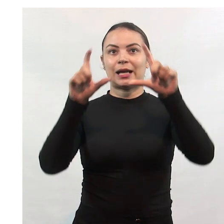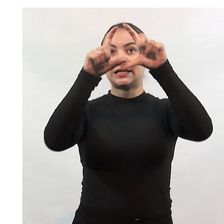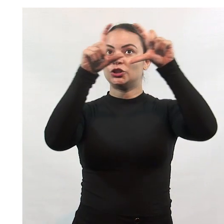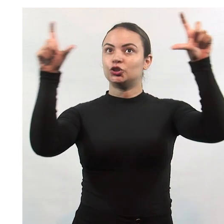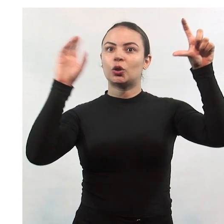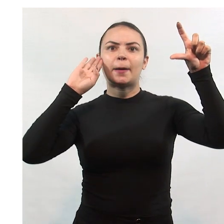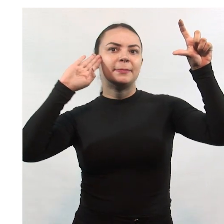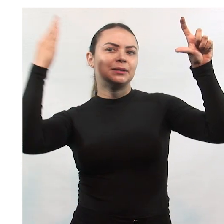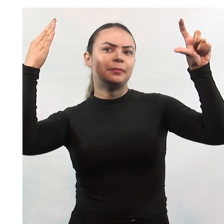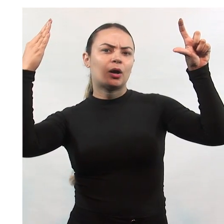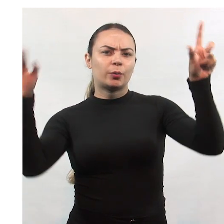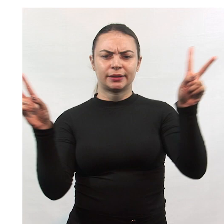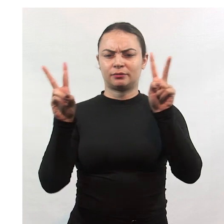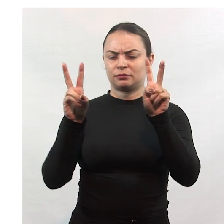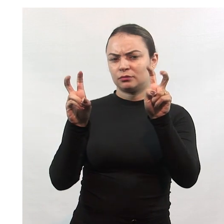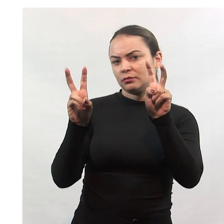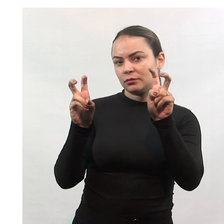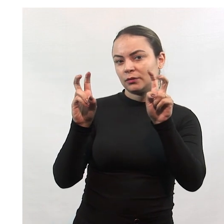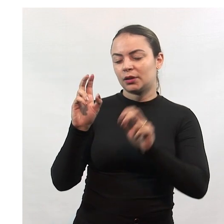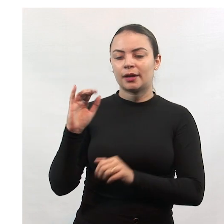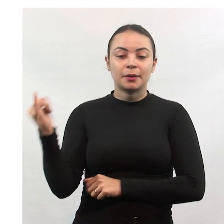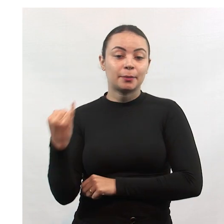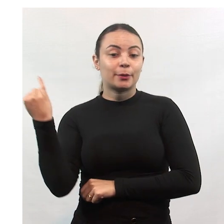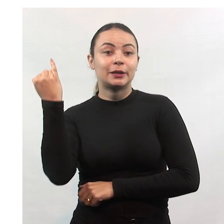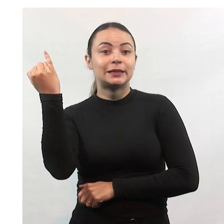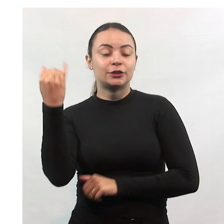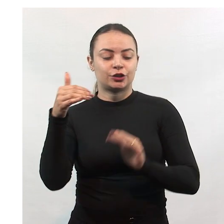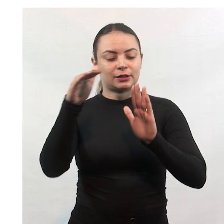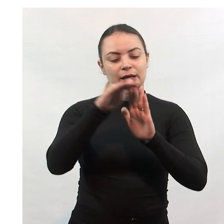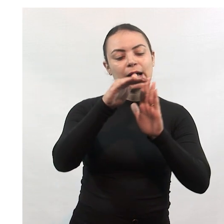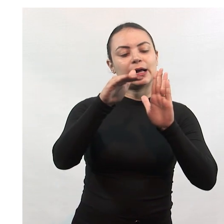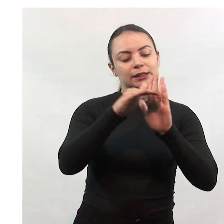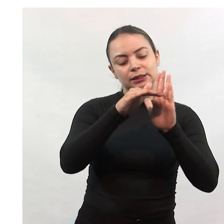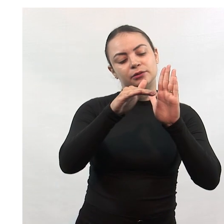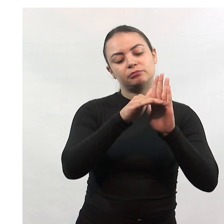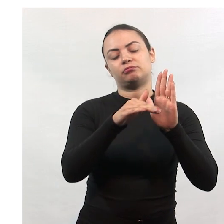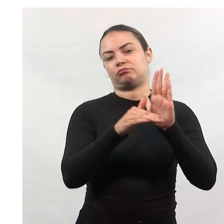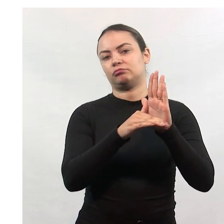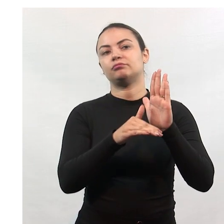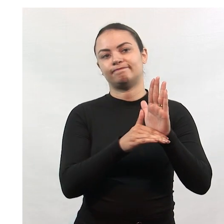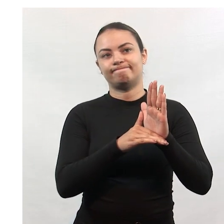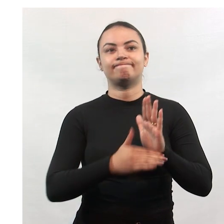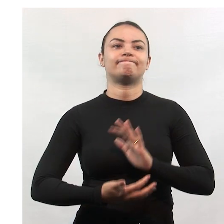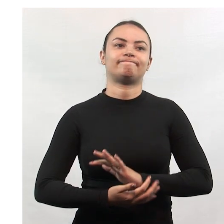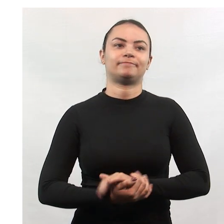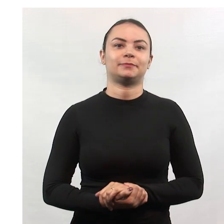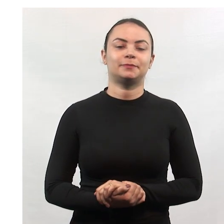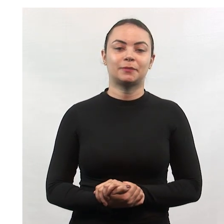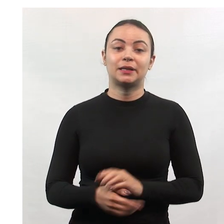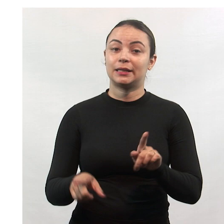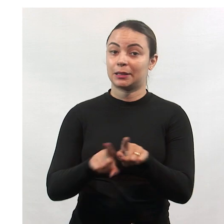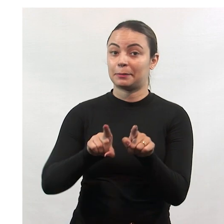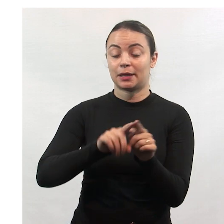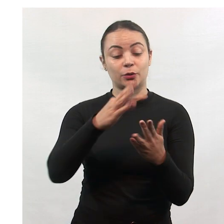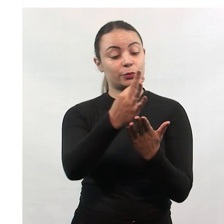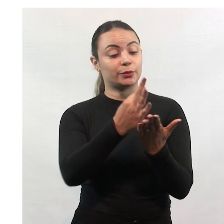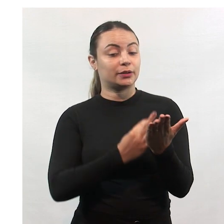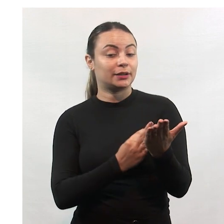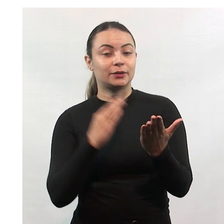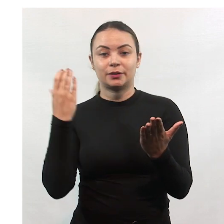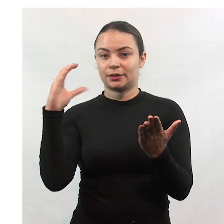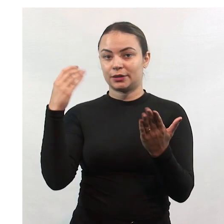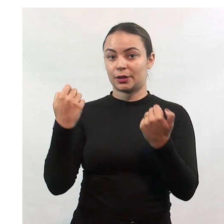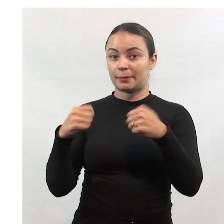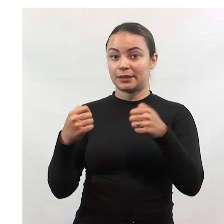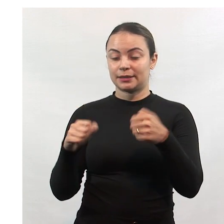a importância relativa de cada tópico, certo? De forma lógica, tá? Por ser um texto